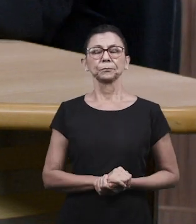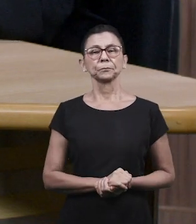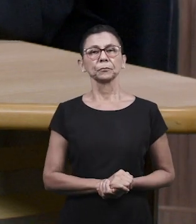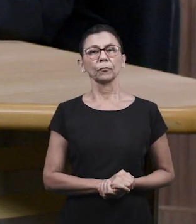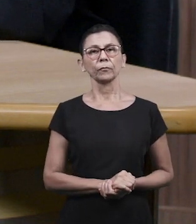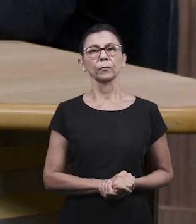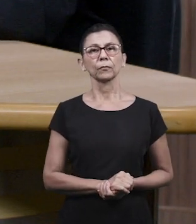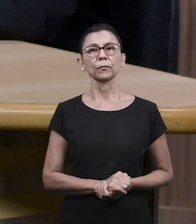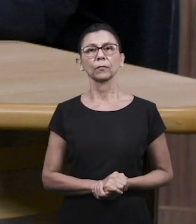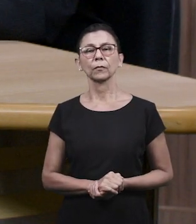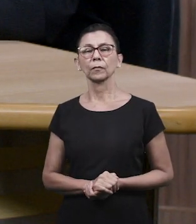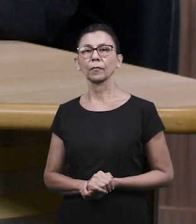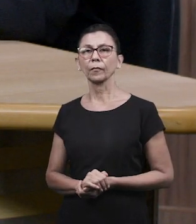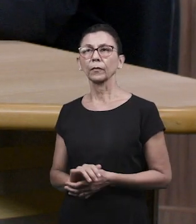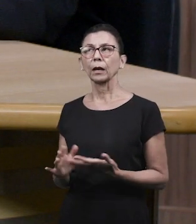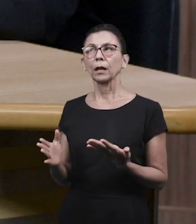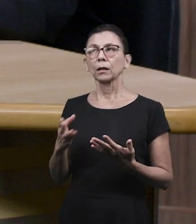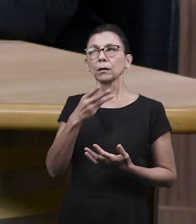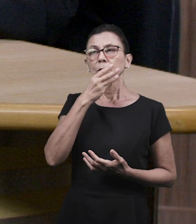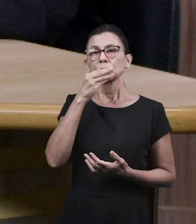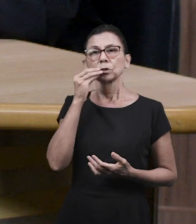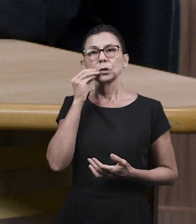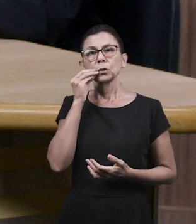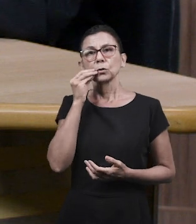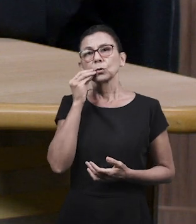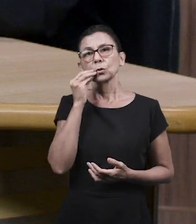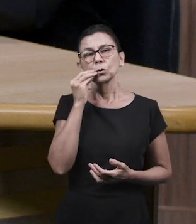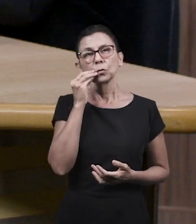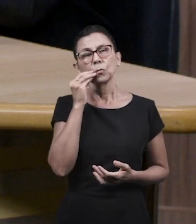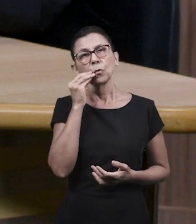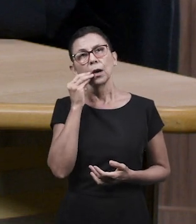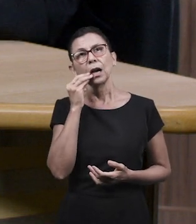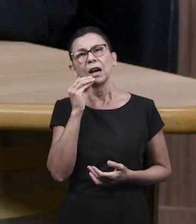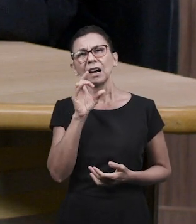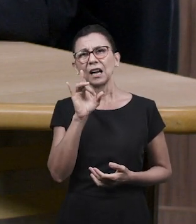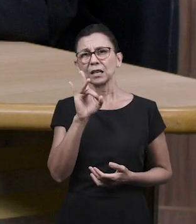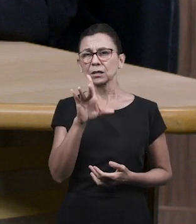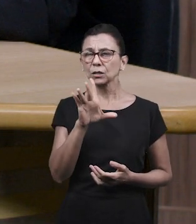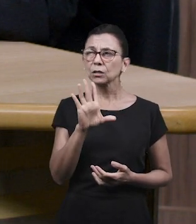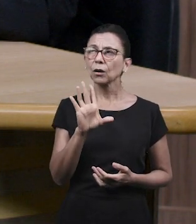Então, o jejum não é simplesmente você ficar um período